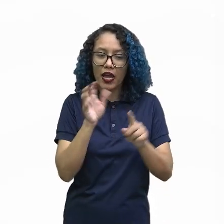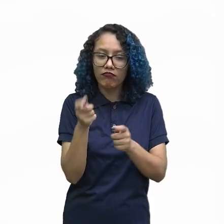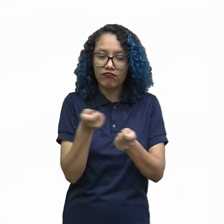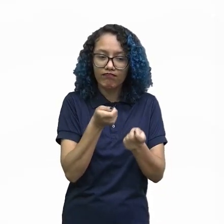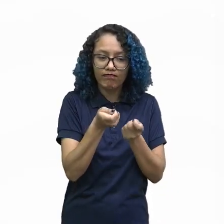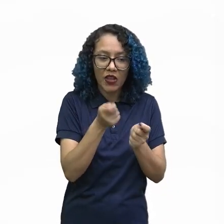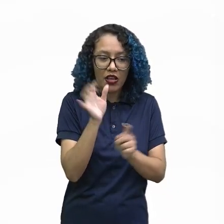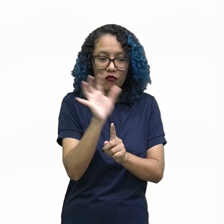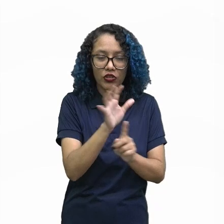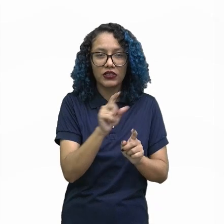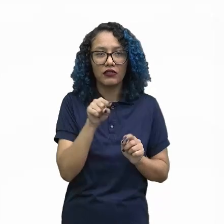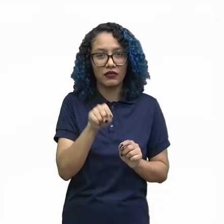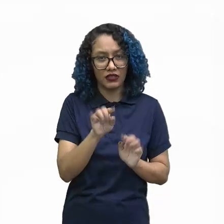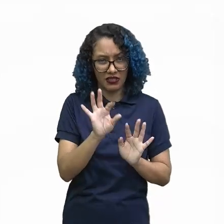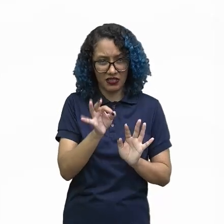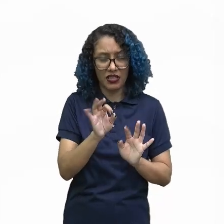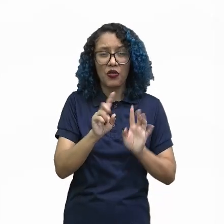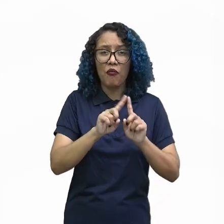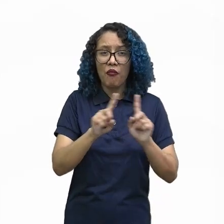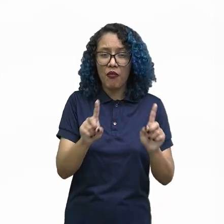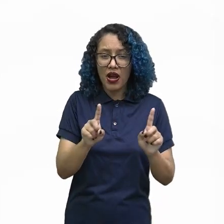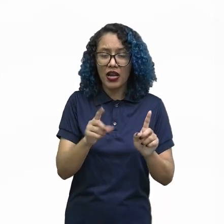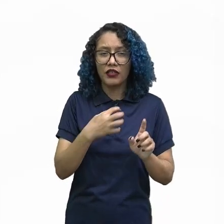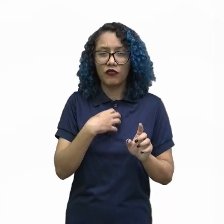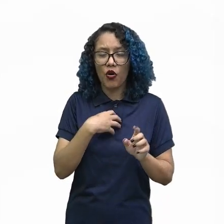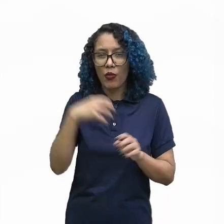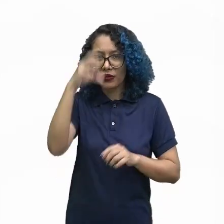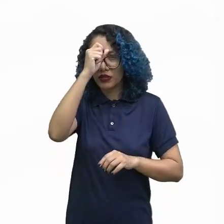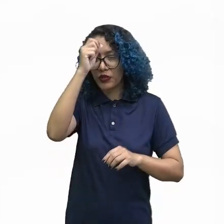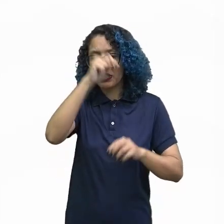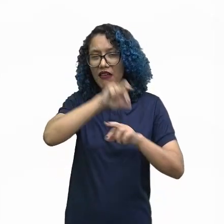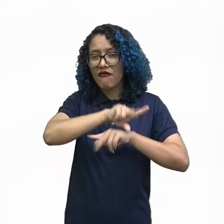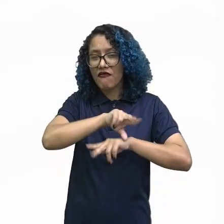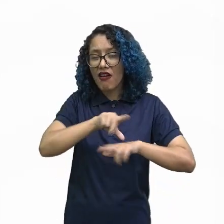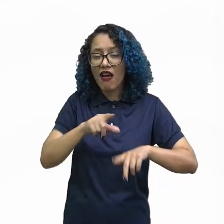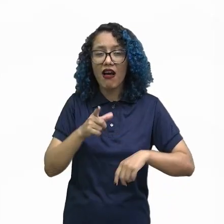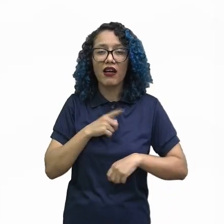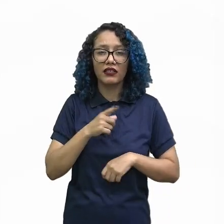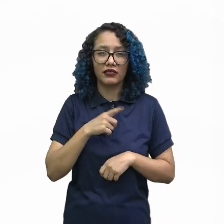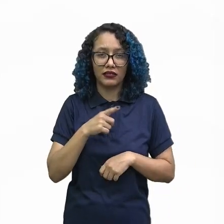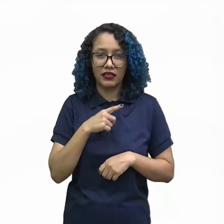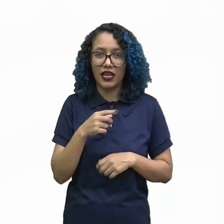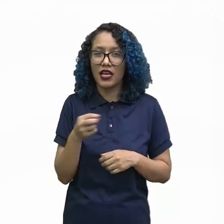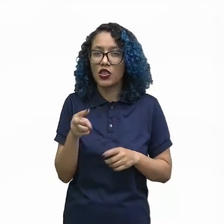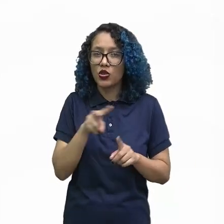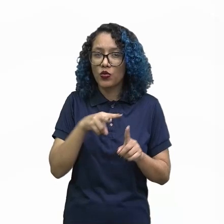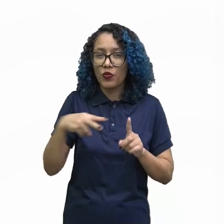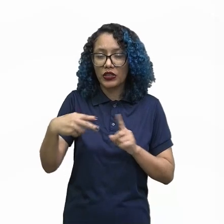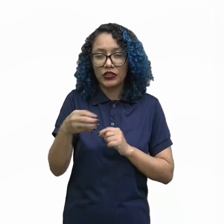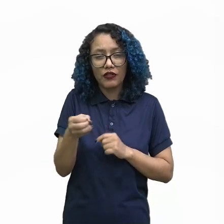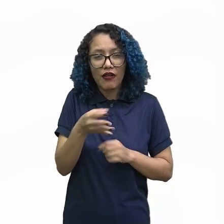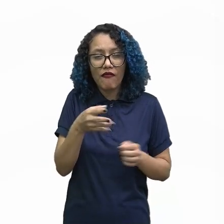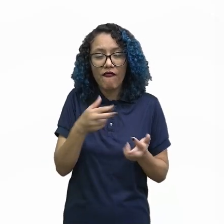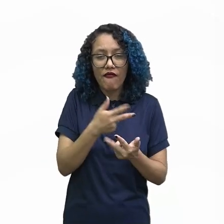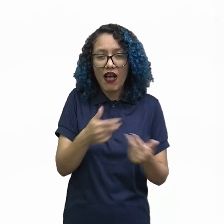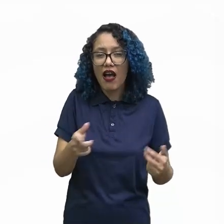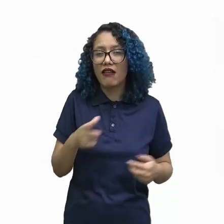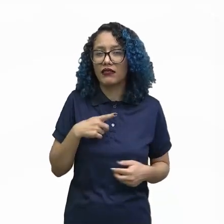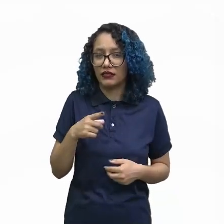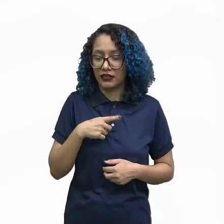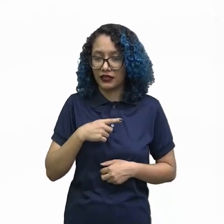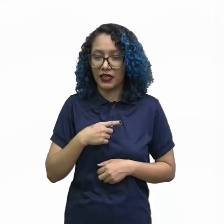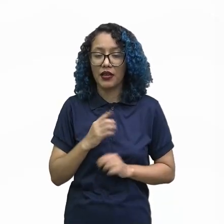gente consegue enxergar que existem diversas formas de você aprender, de você enxergar o mundo. E,